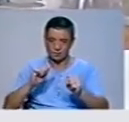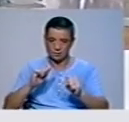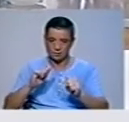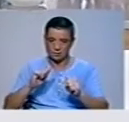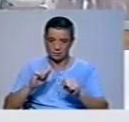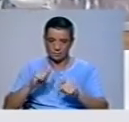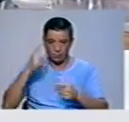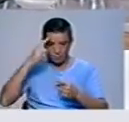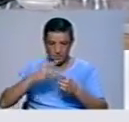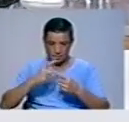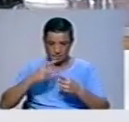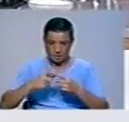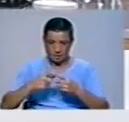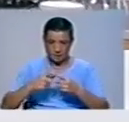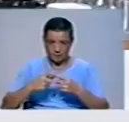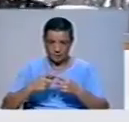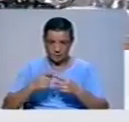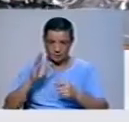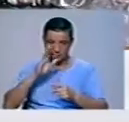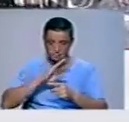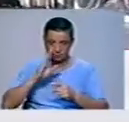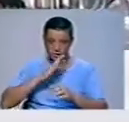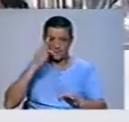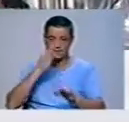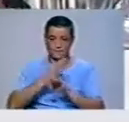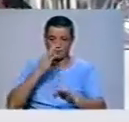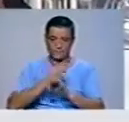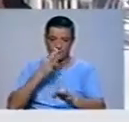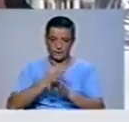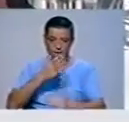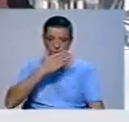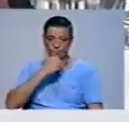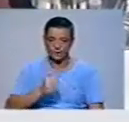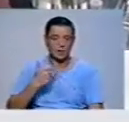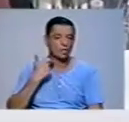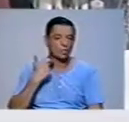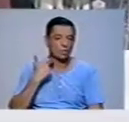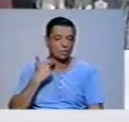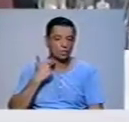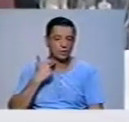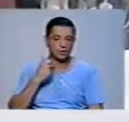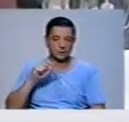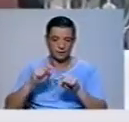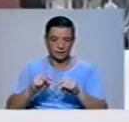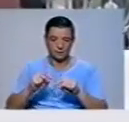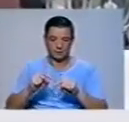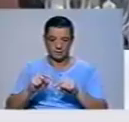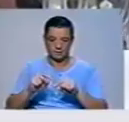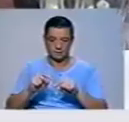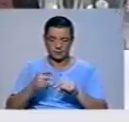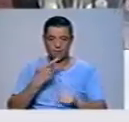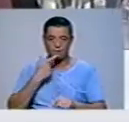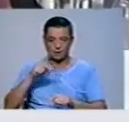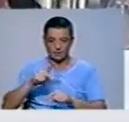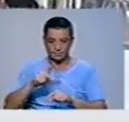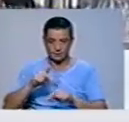destinem. Com certeza, se for para uma festa, ficam mais bonitos pequeninos. Eu vou tirar isto da frente. Vamos voltar